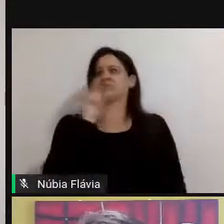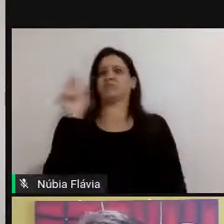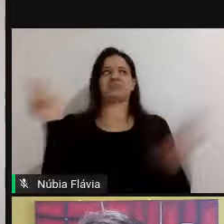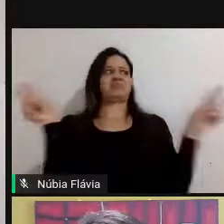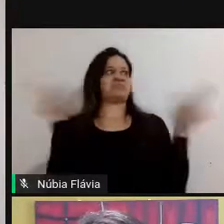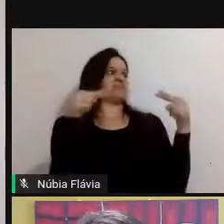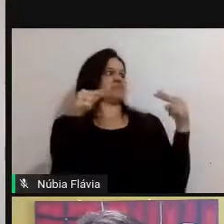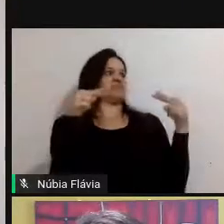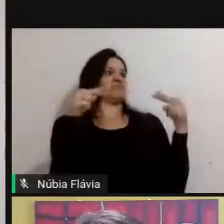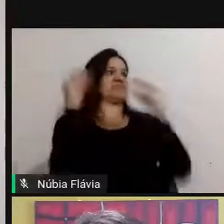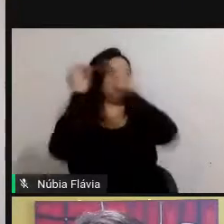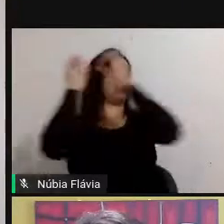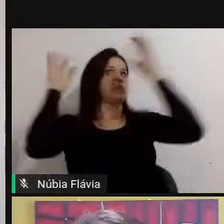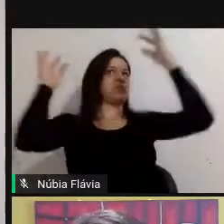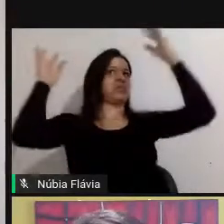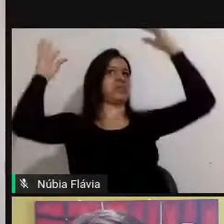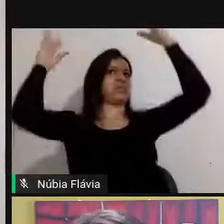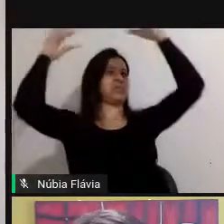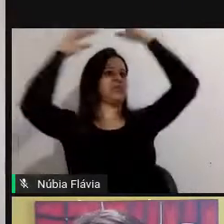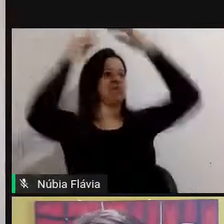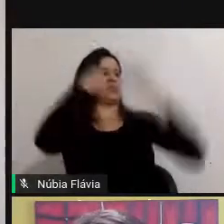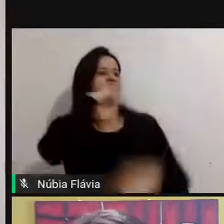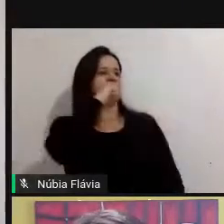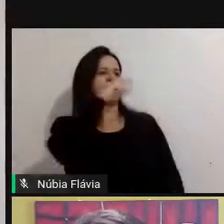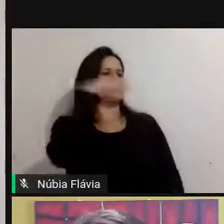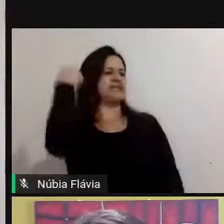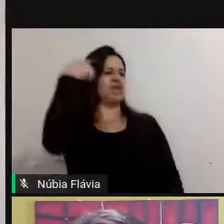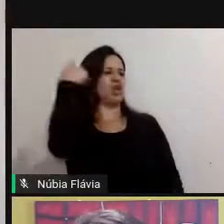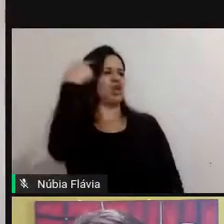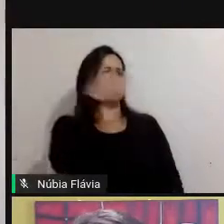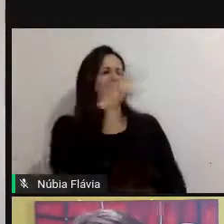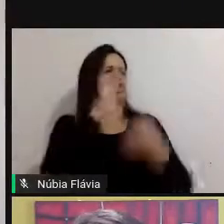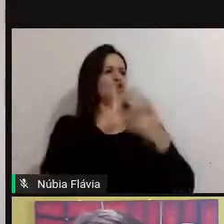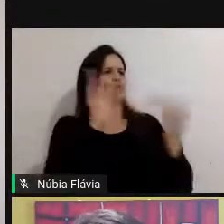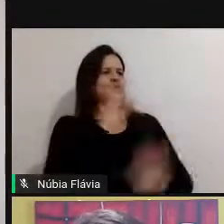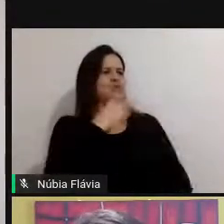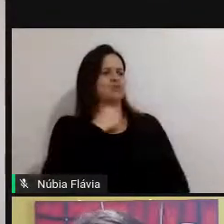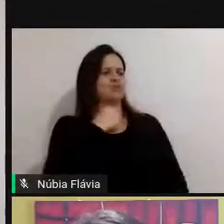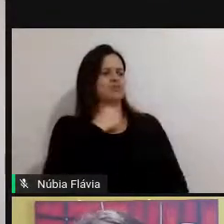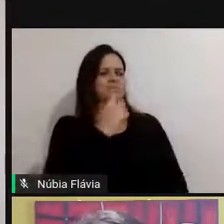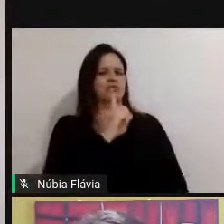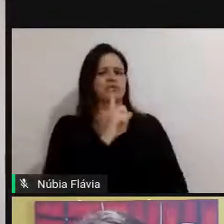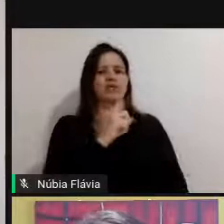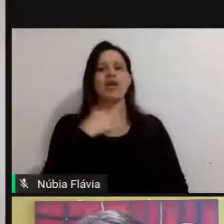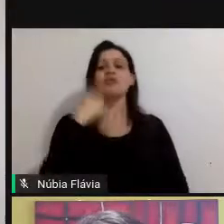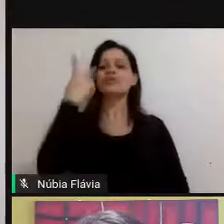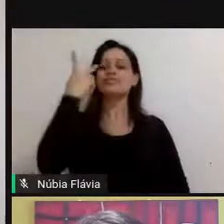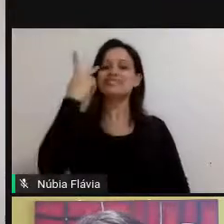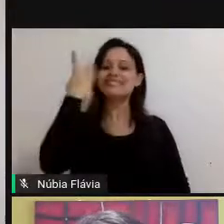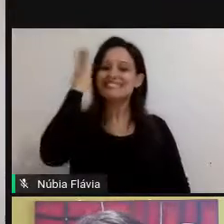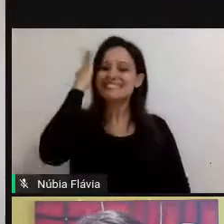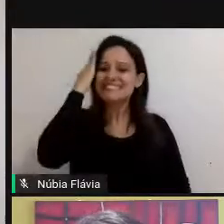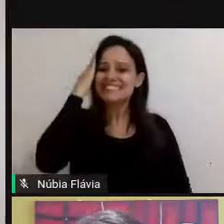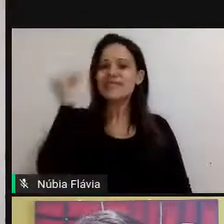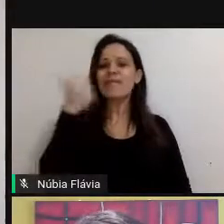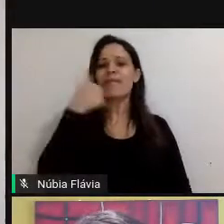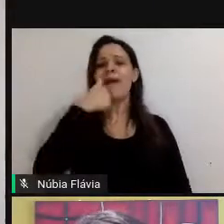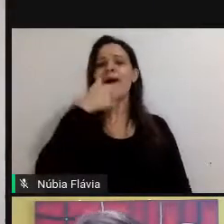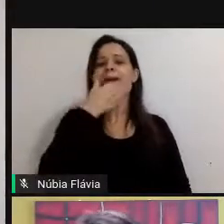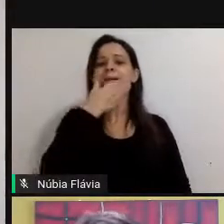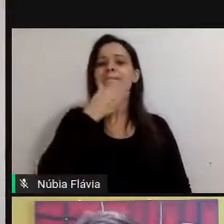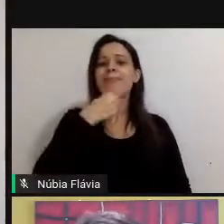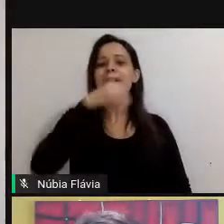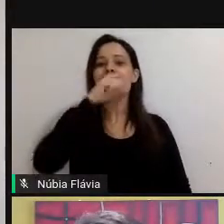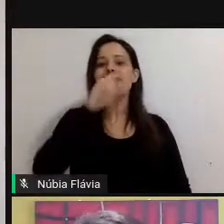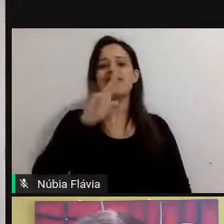na cabeça dela. Tipo, você tá louco, você vai deixar essa menina fazer isso, né? Mas eu sabia que o pai não ia falar, não. Ele só falou assim, dirigir,